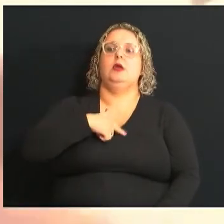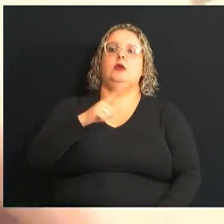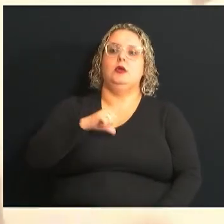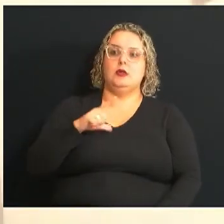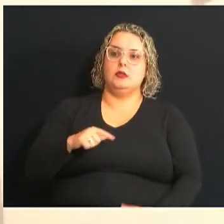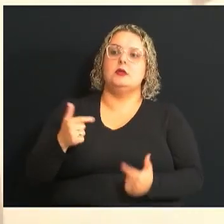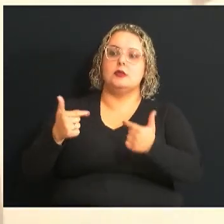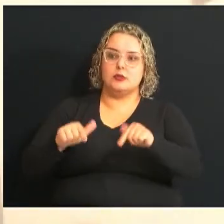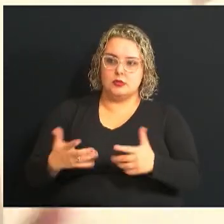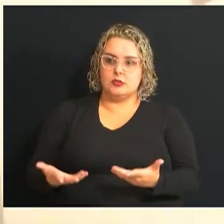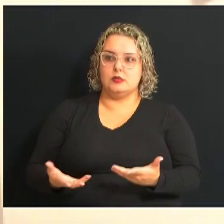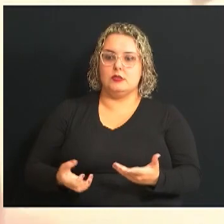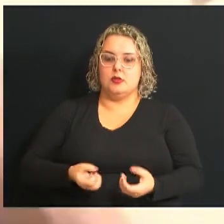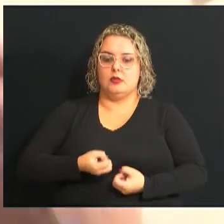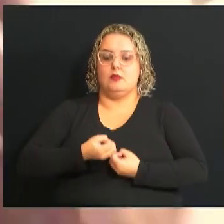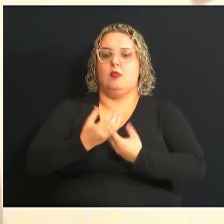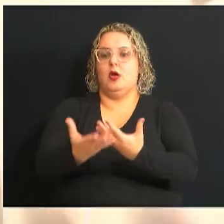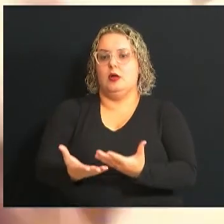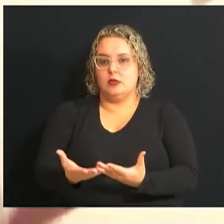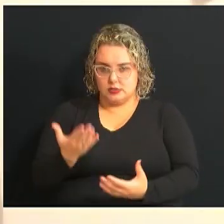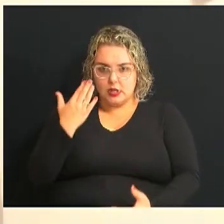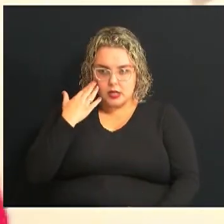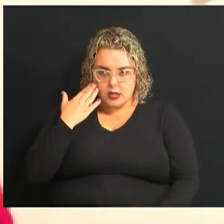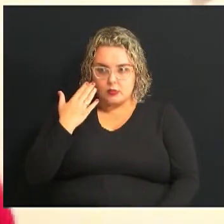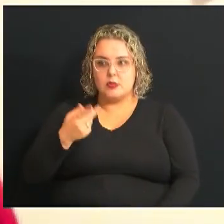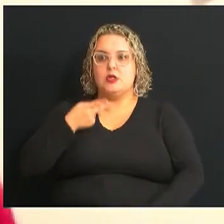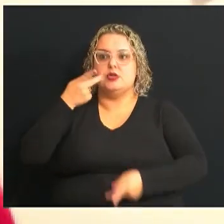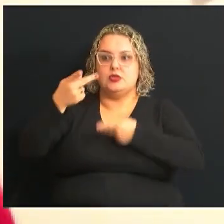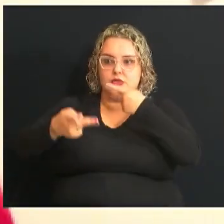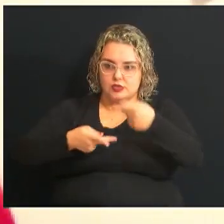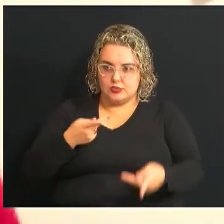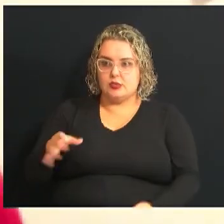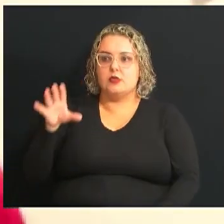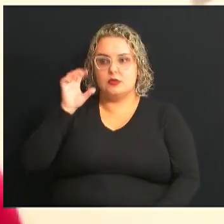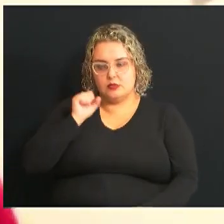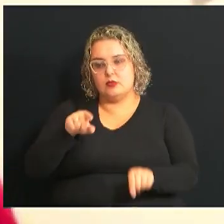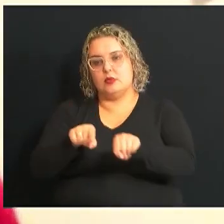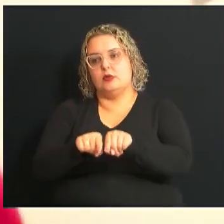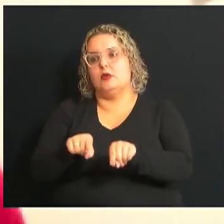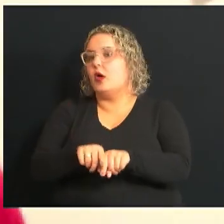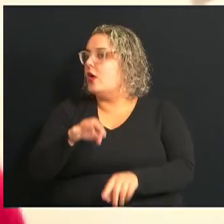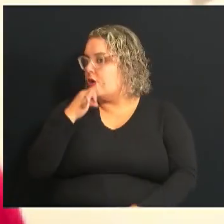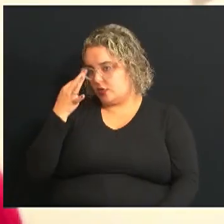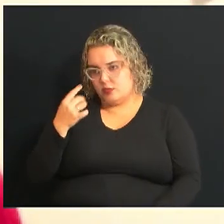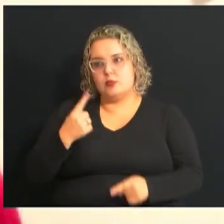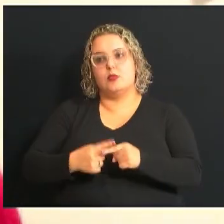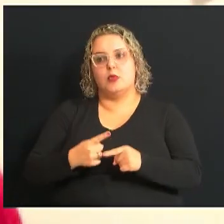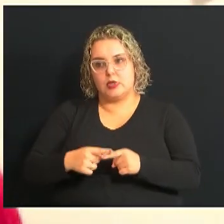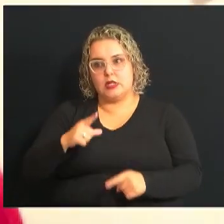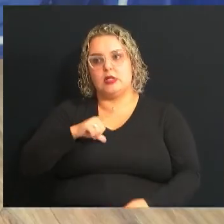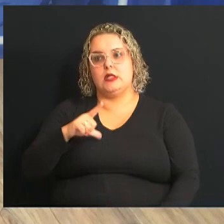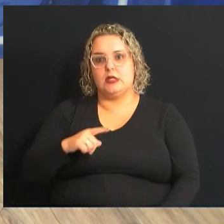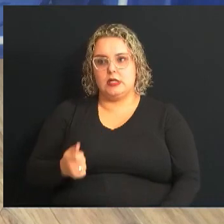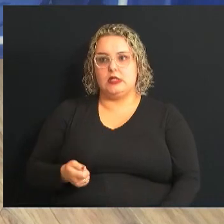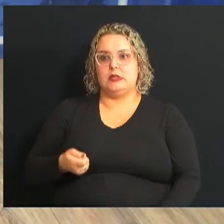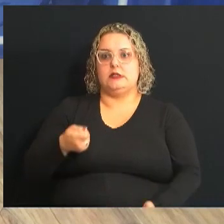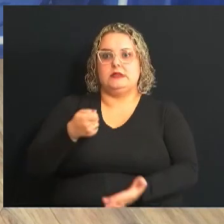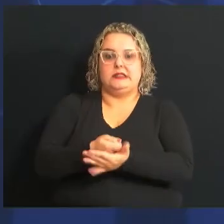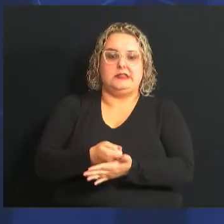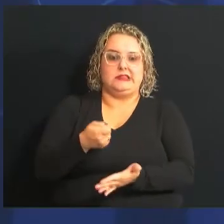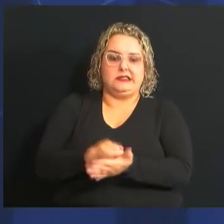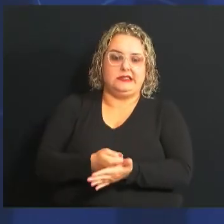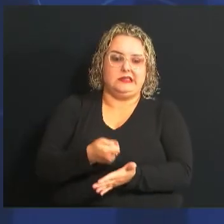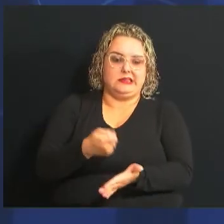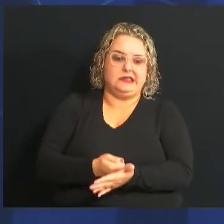espaço de se expressar, sabe? De falar e de ser ouvida também. Acho porque existe realmente nessa autopunição. Eu mereço